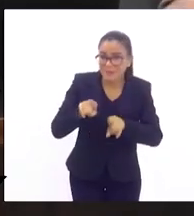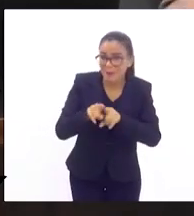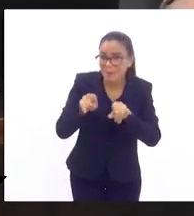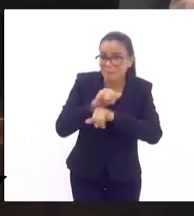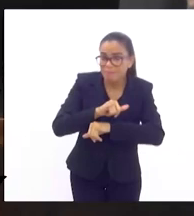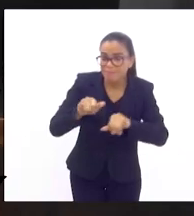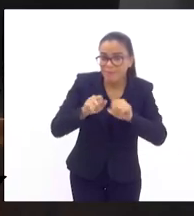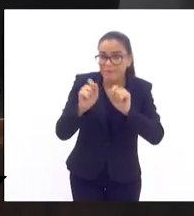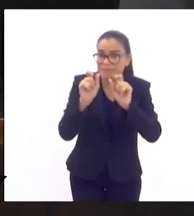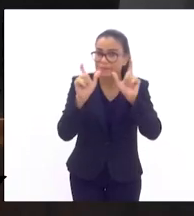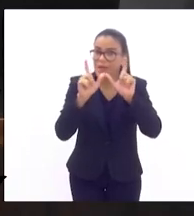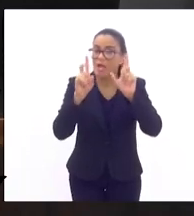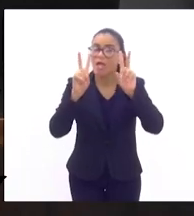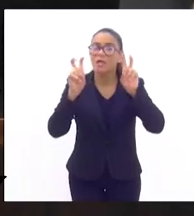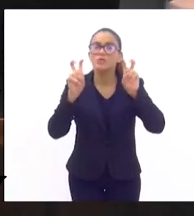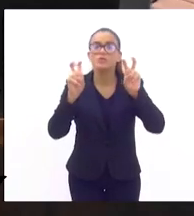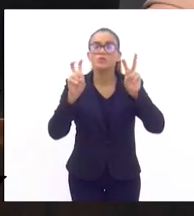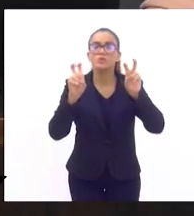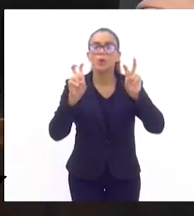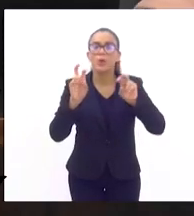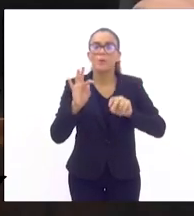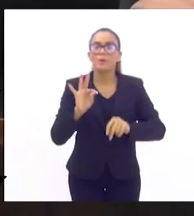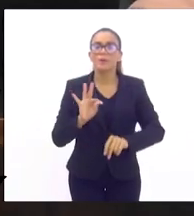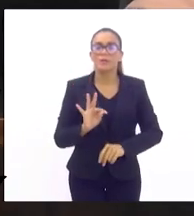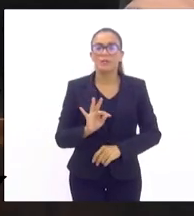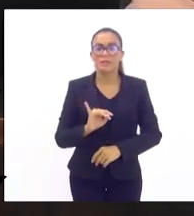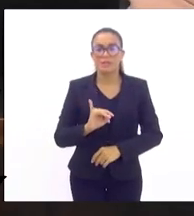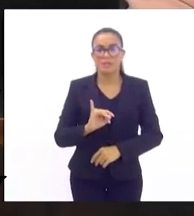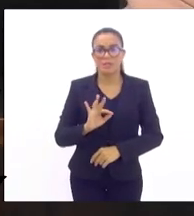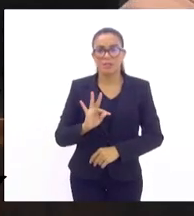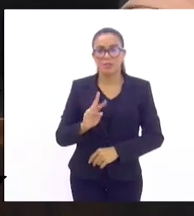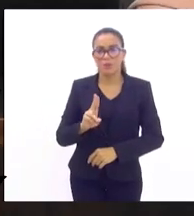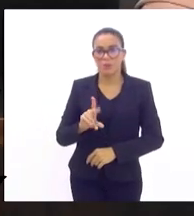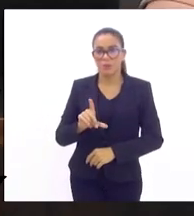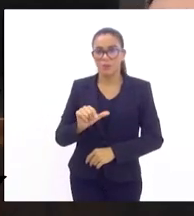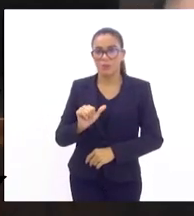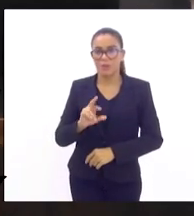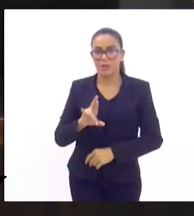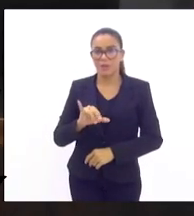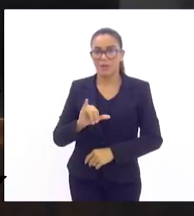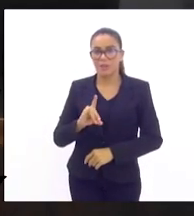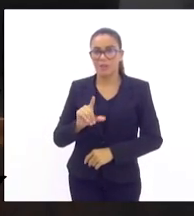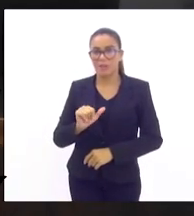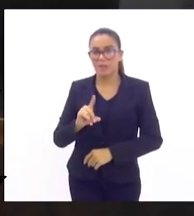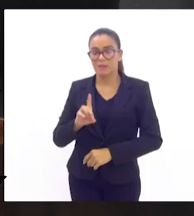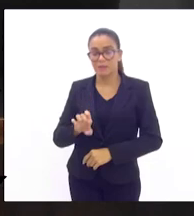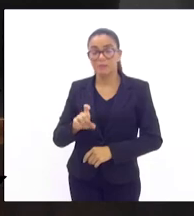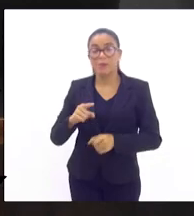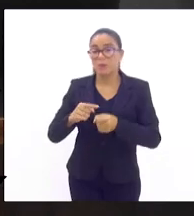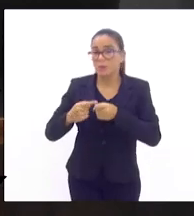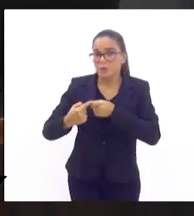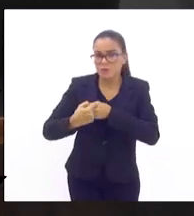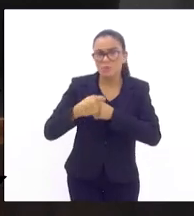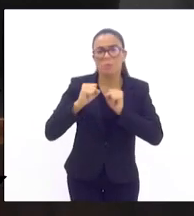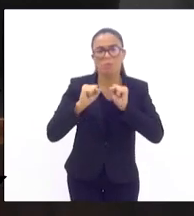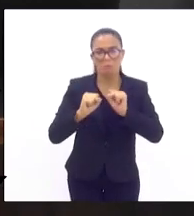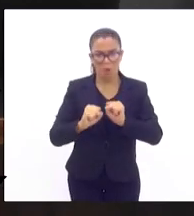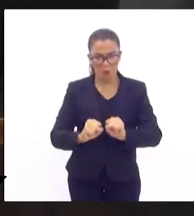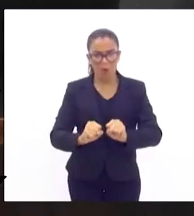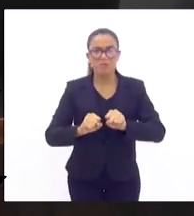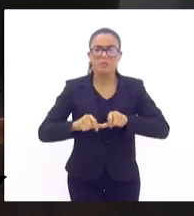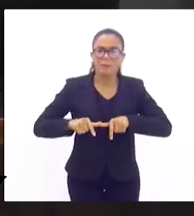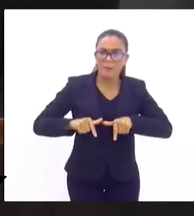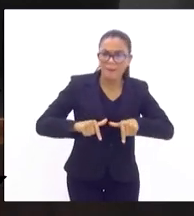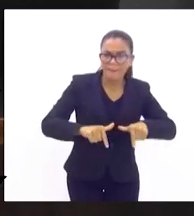é sobre a titularidade. Essa titularidade continua sendo dos municípios. E os municípios podem intervir, sim,